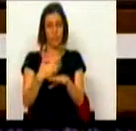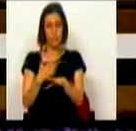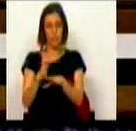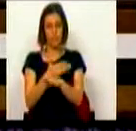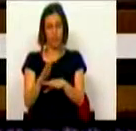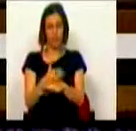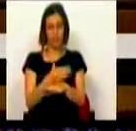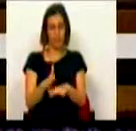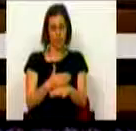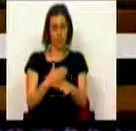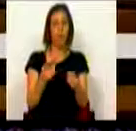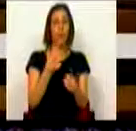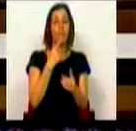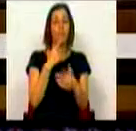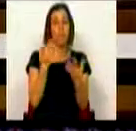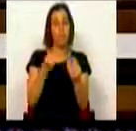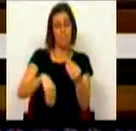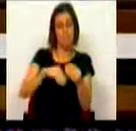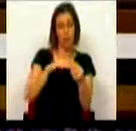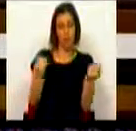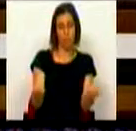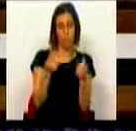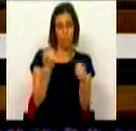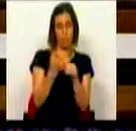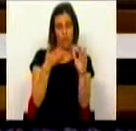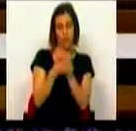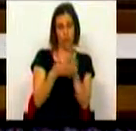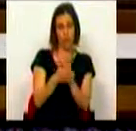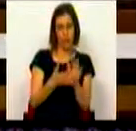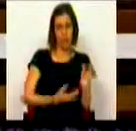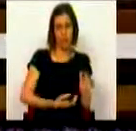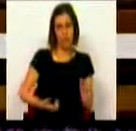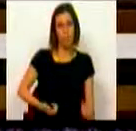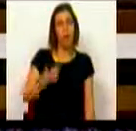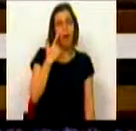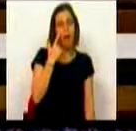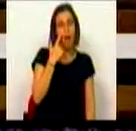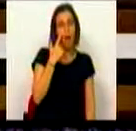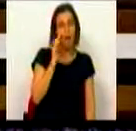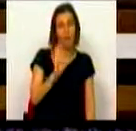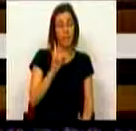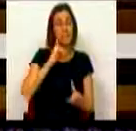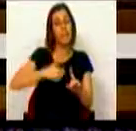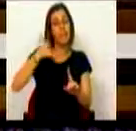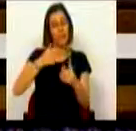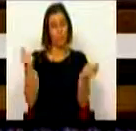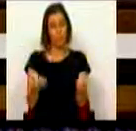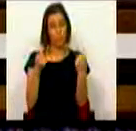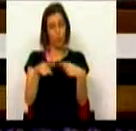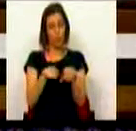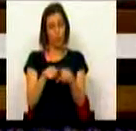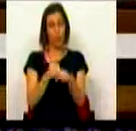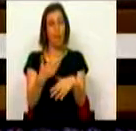segmentação importa acrescer a promoção da empregabilidade dos desempregados de longa duração. É essencial a promoção de